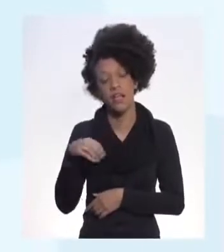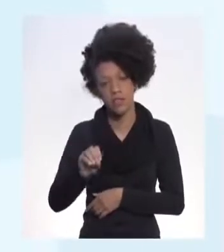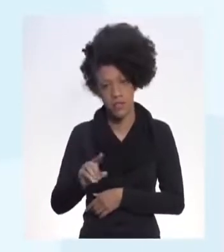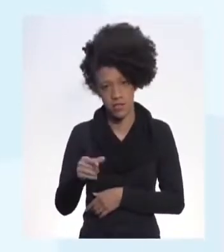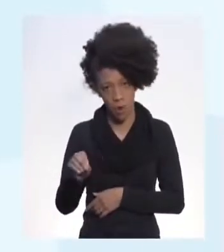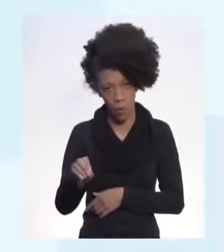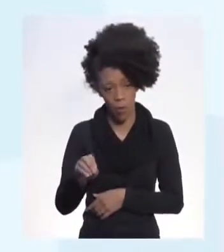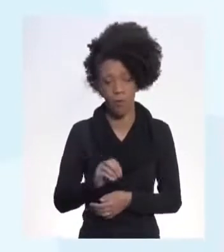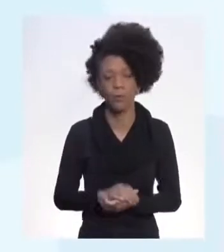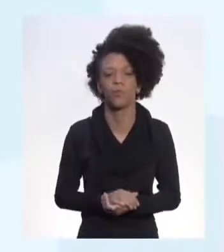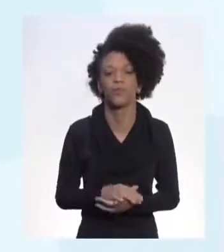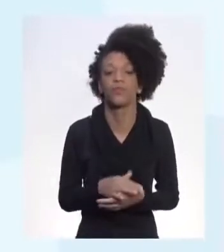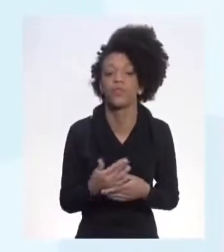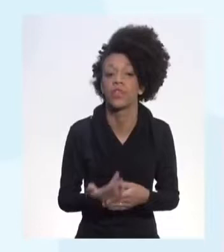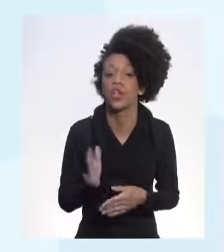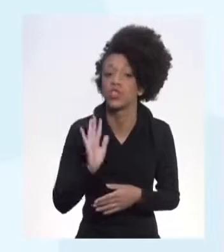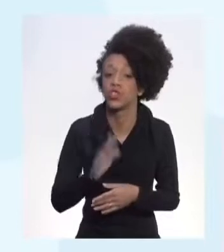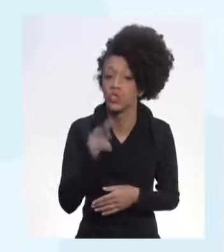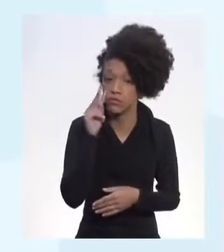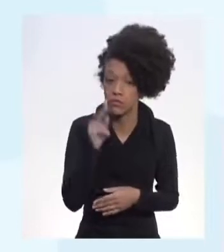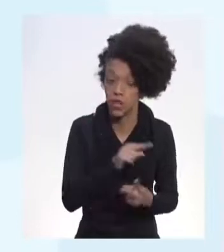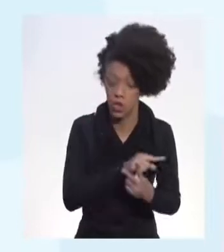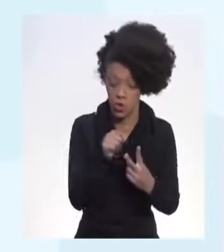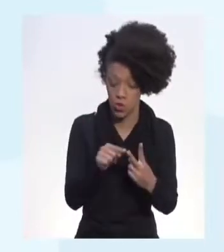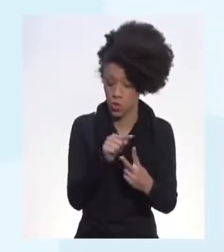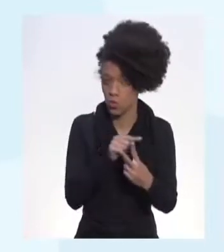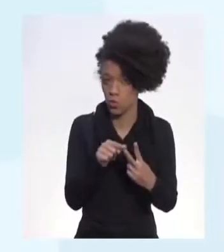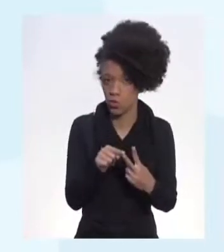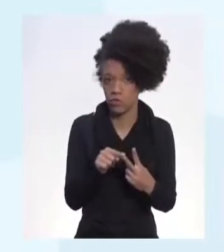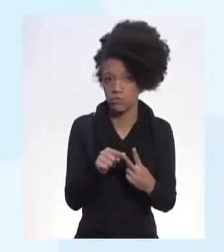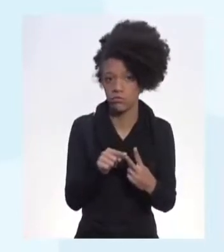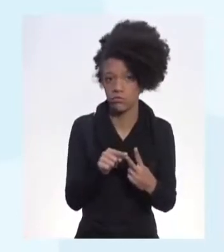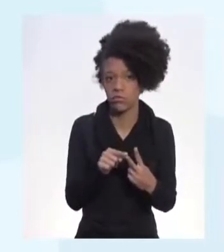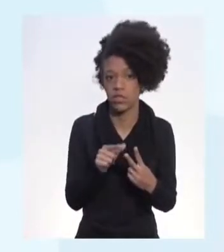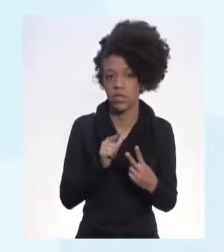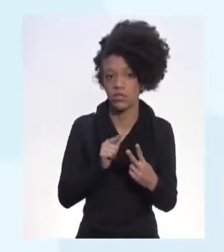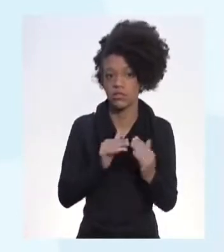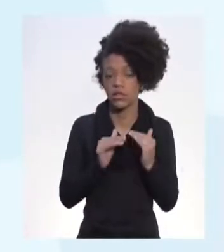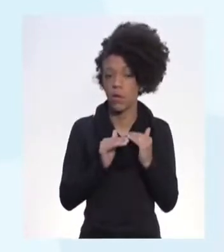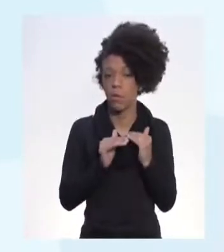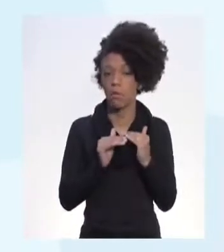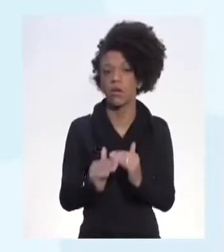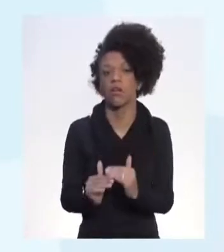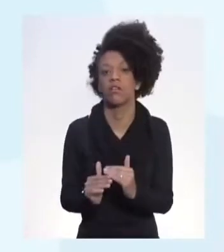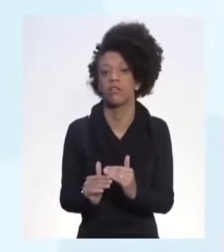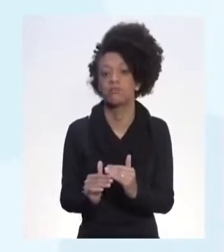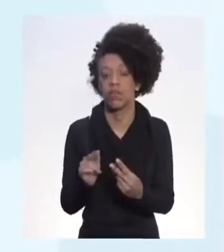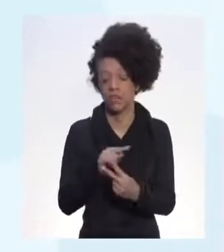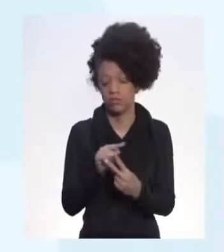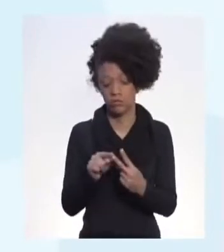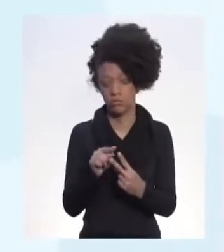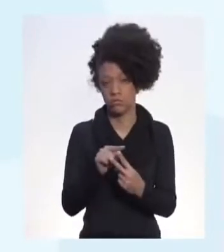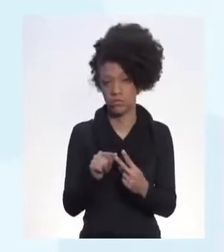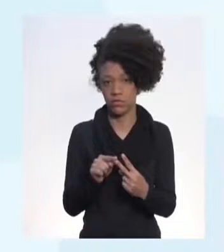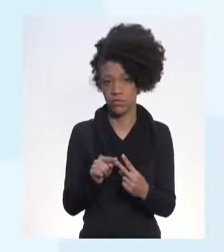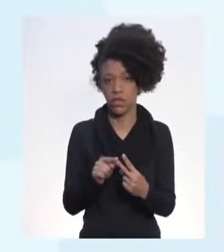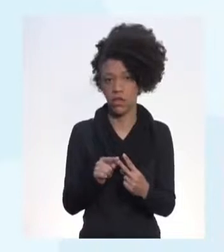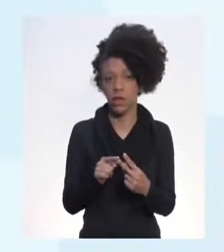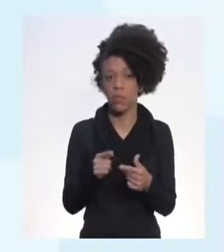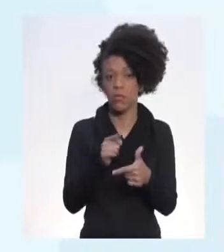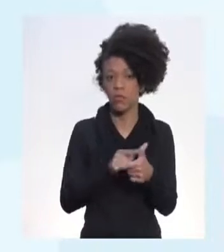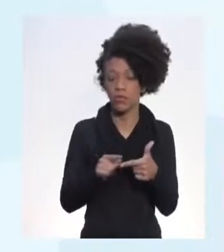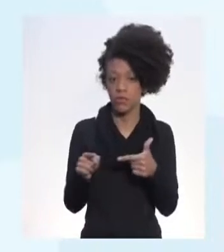grandezas. E quando comparamos duas delas e estabelecemos uma relação entre elas por meio de uma